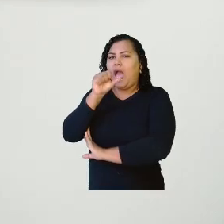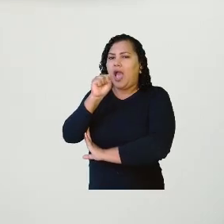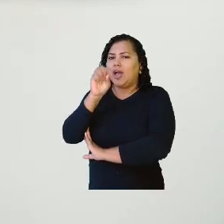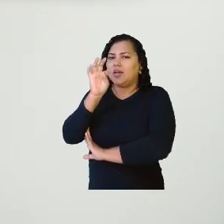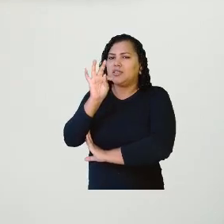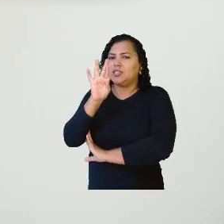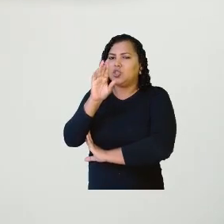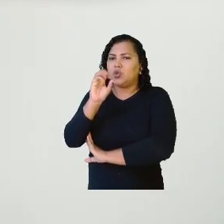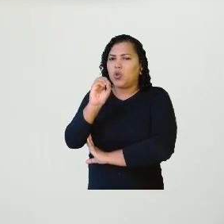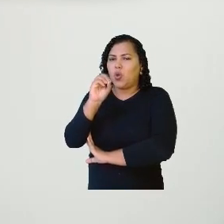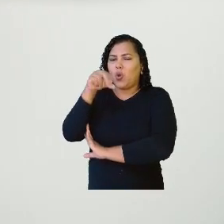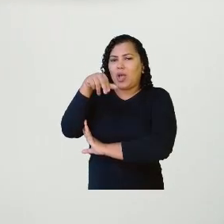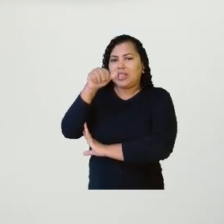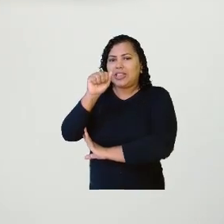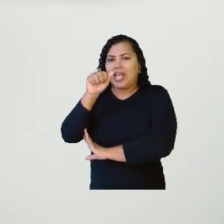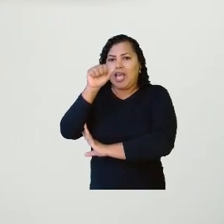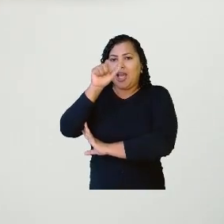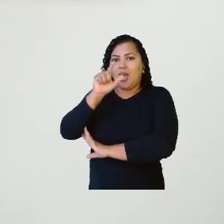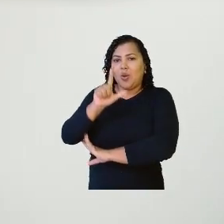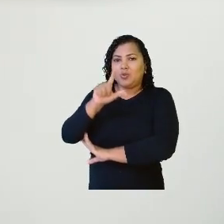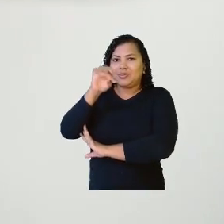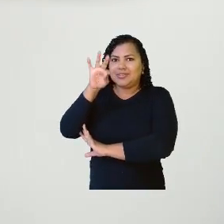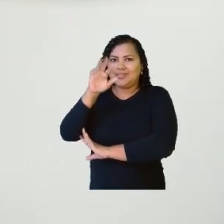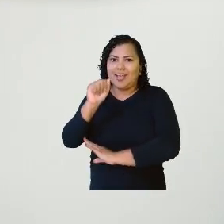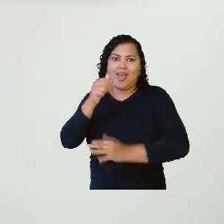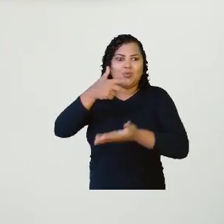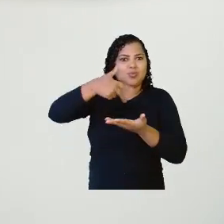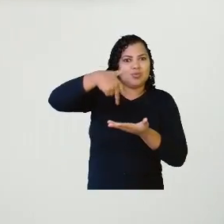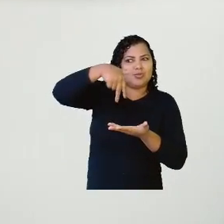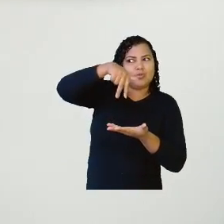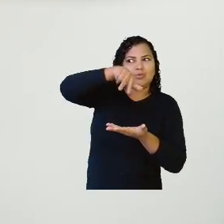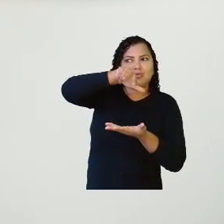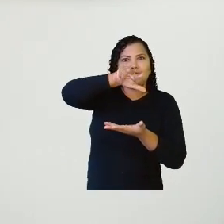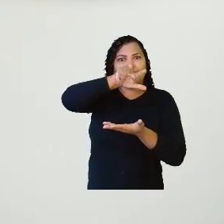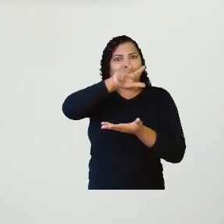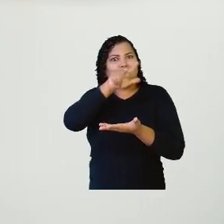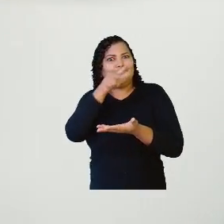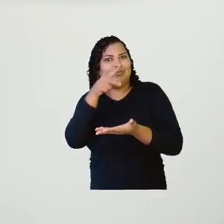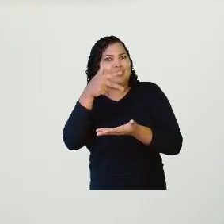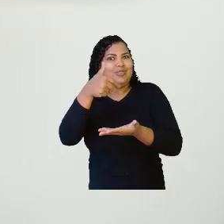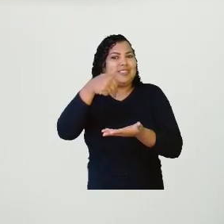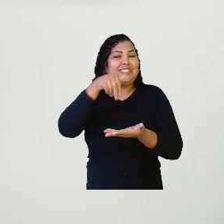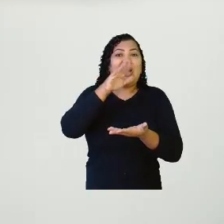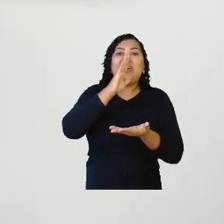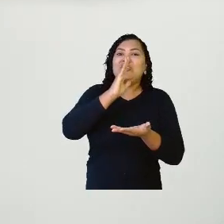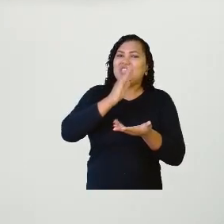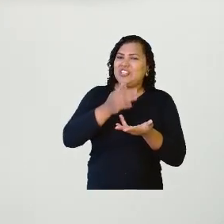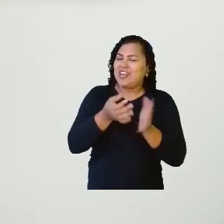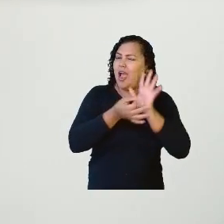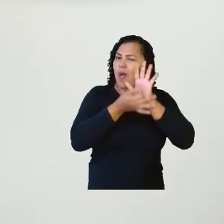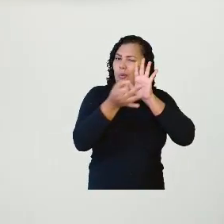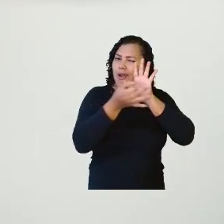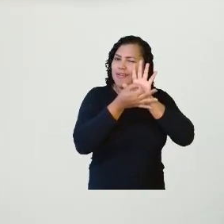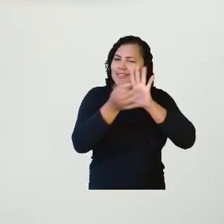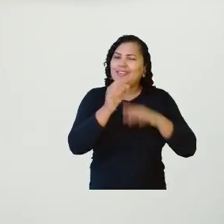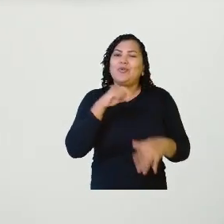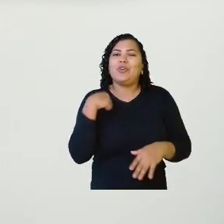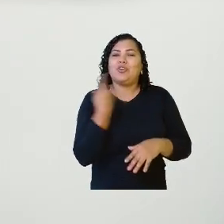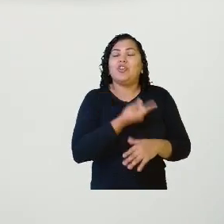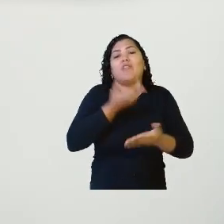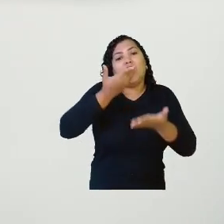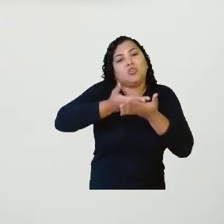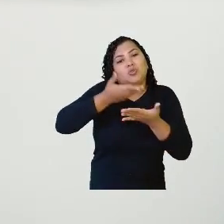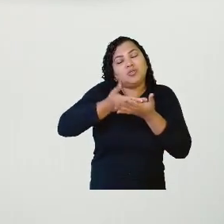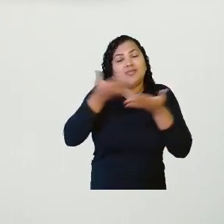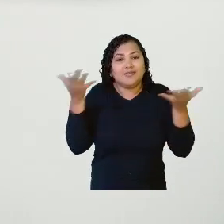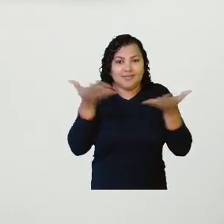astronauta passeando no espaço. Então, esse já é uma dica do que vamos trabalhar hoje na nossa aula